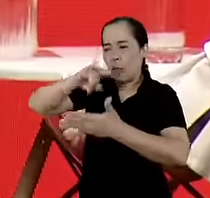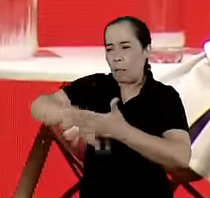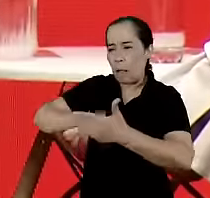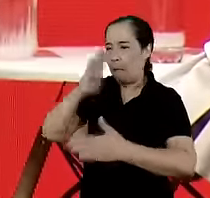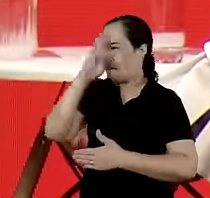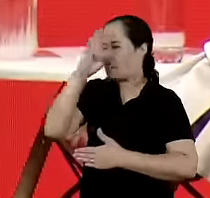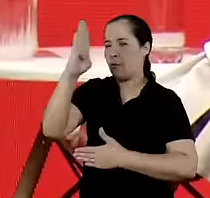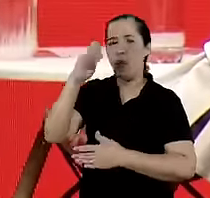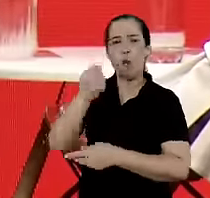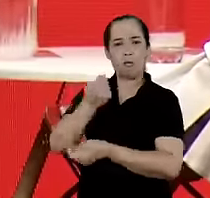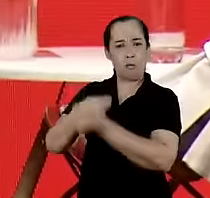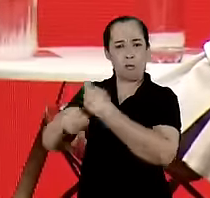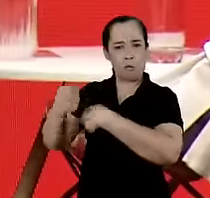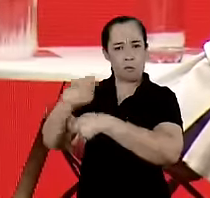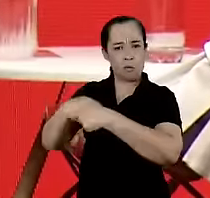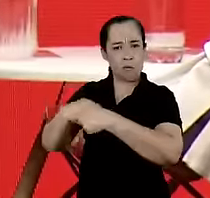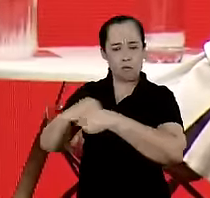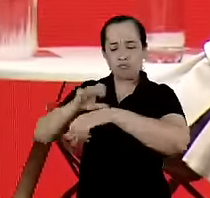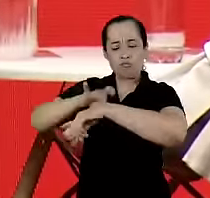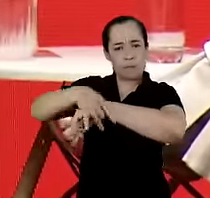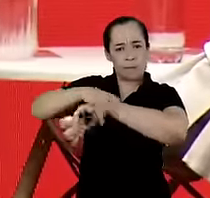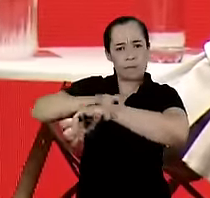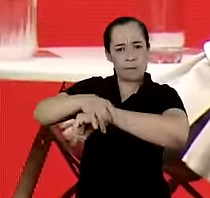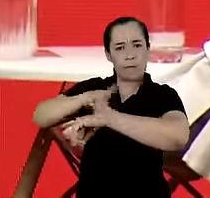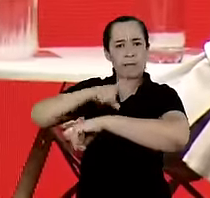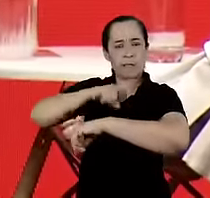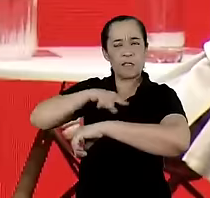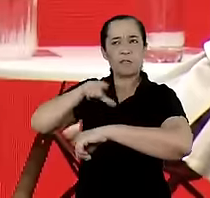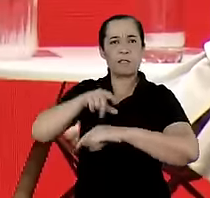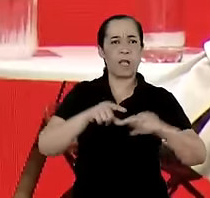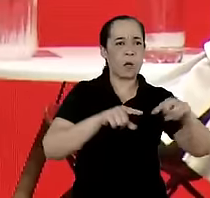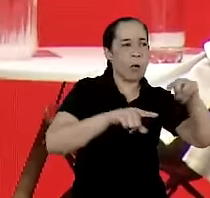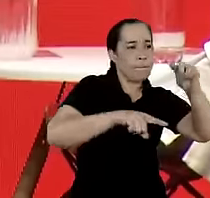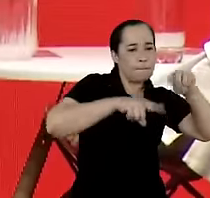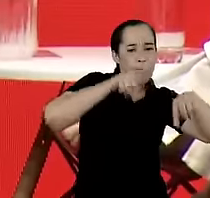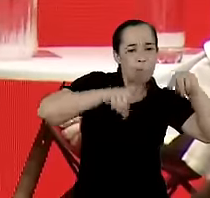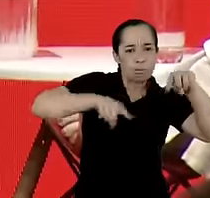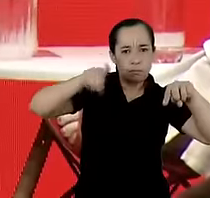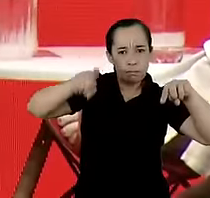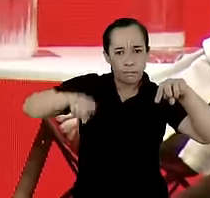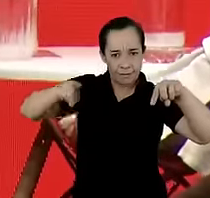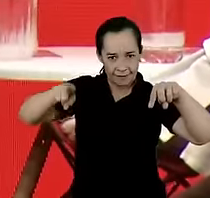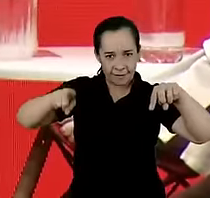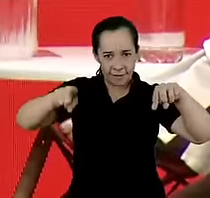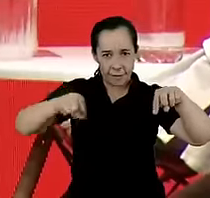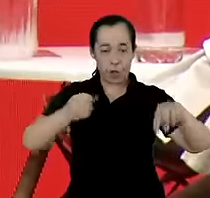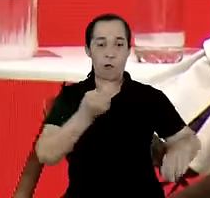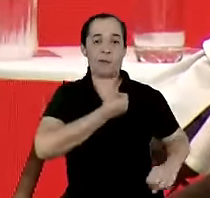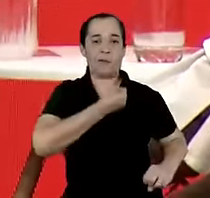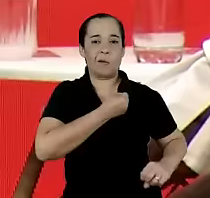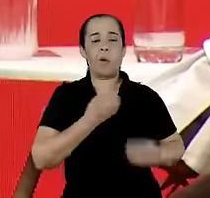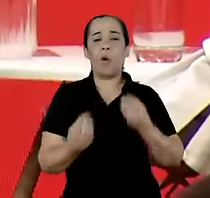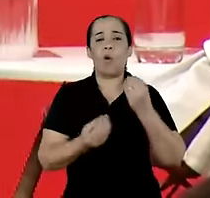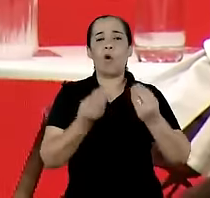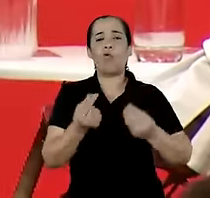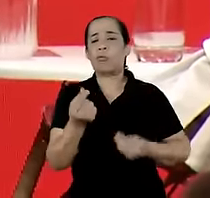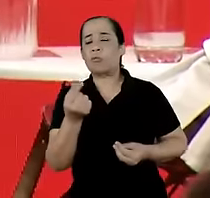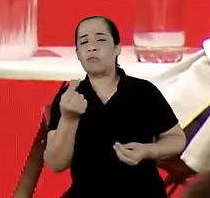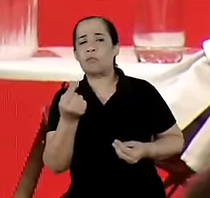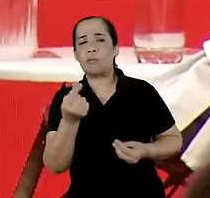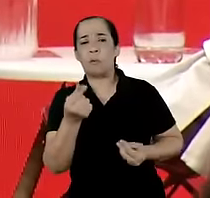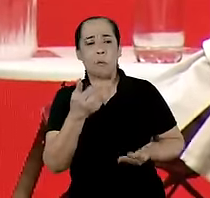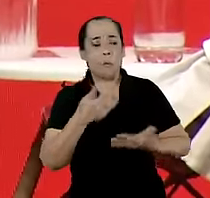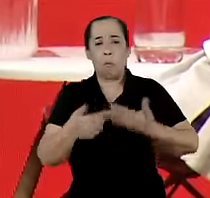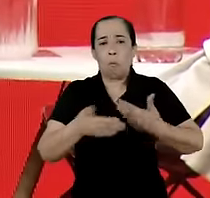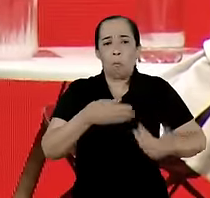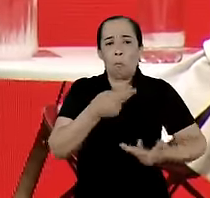o investimento mais seguro se você tem uma volatilidade neste indicador quer dizer como é que você precifica qualquer outra coisa que você vai investir